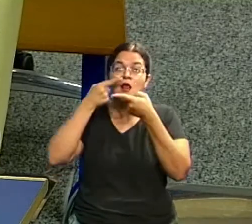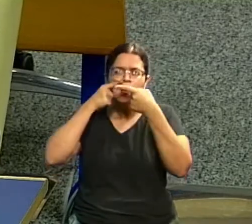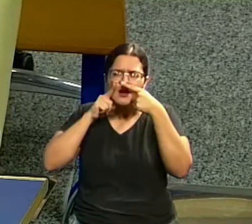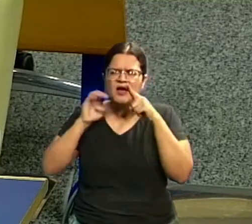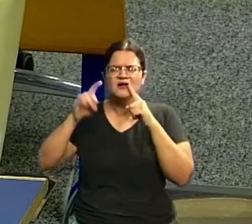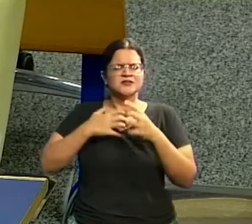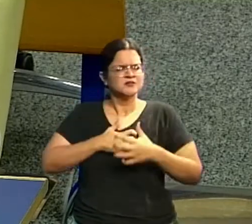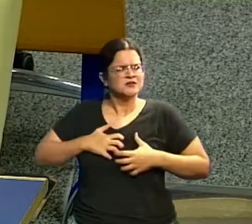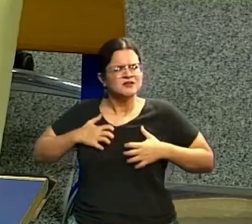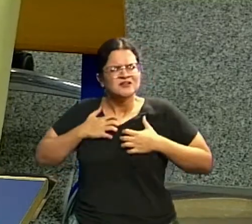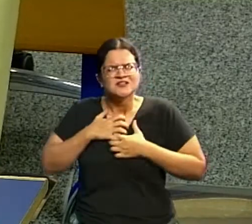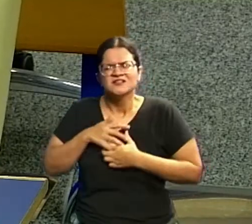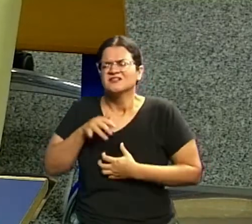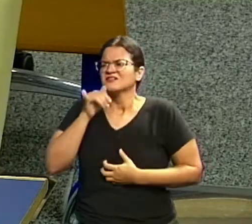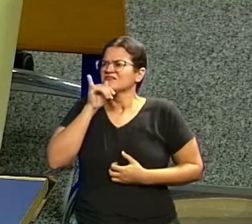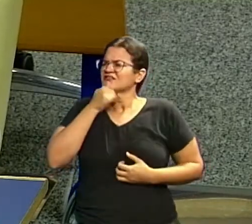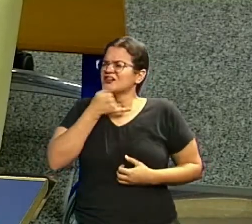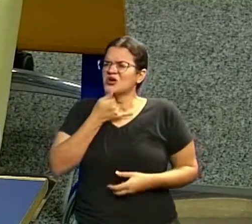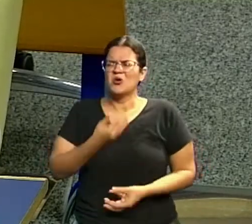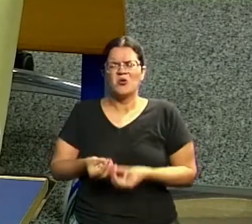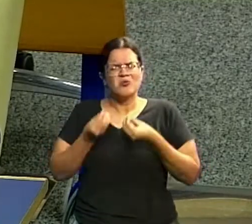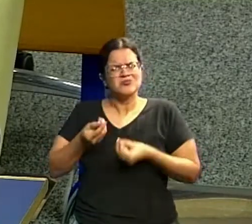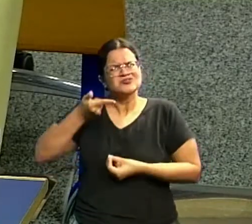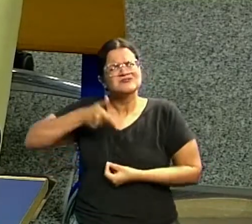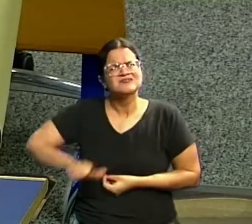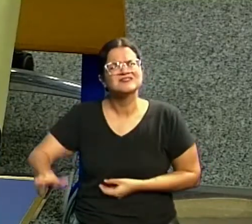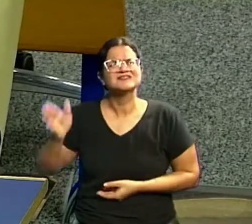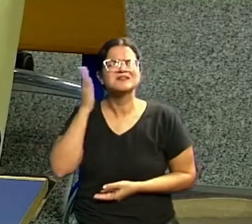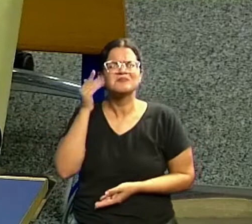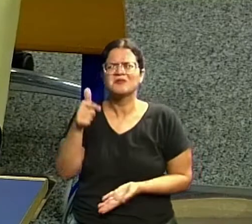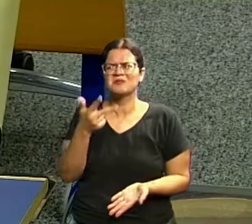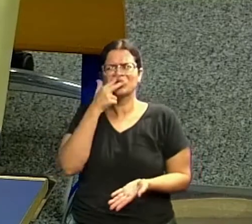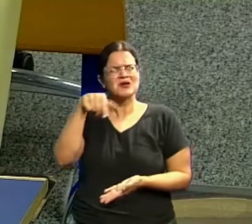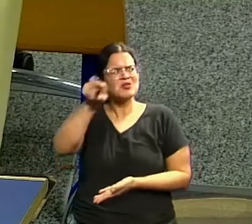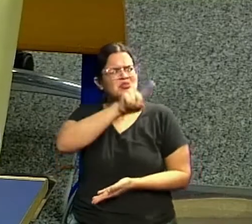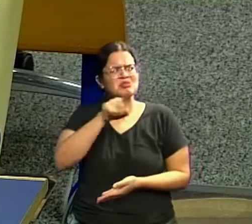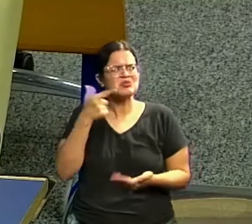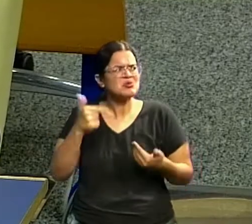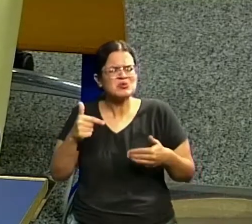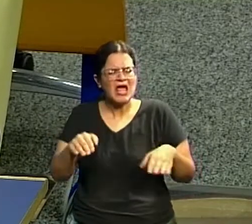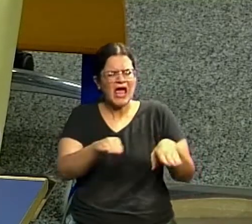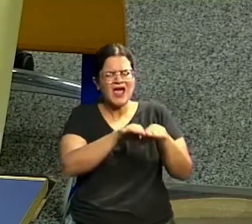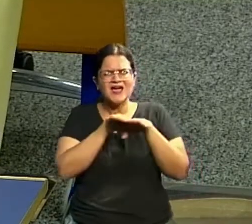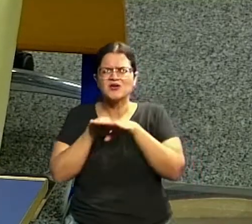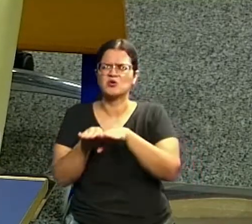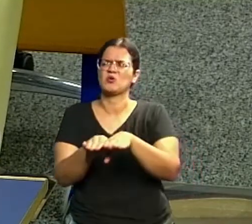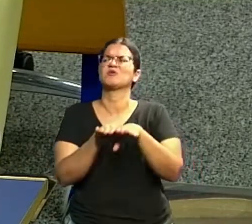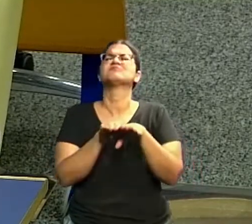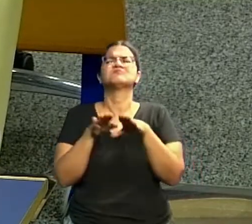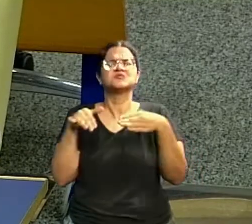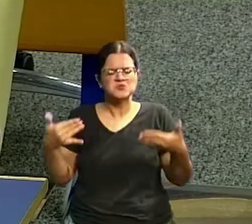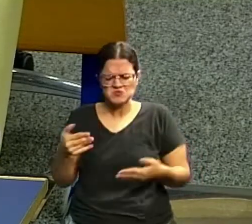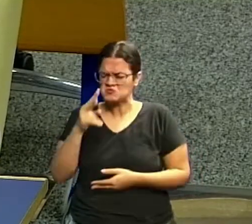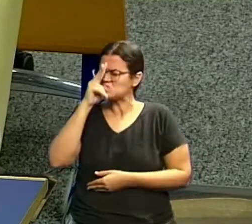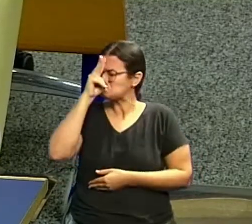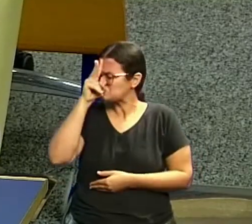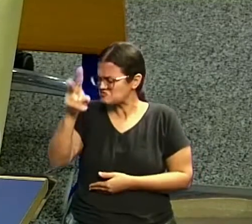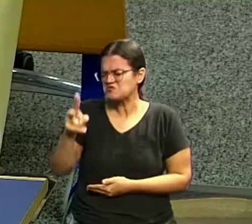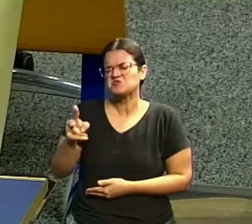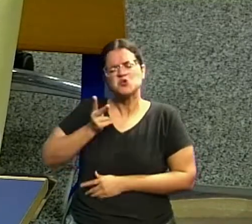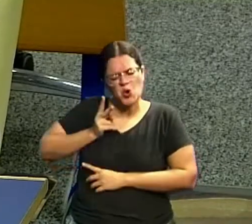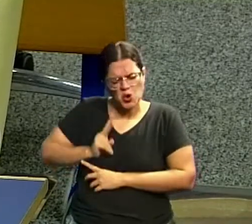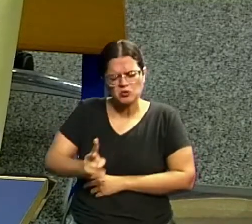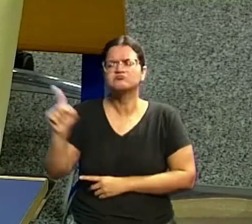de indignação, de tristeza, de saber que não há compreensão de igualdade. Então, força,